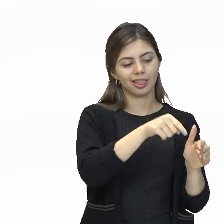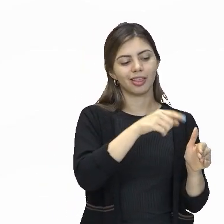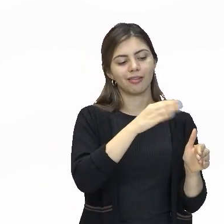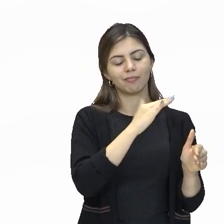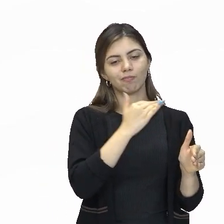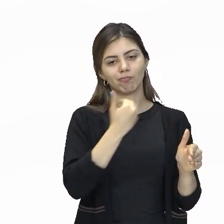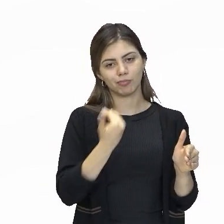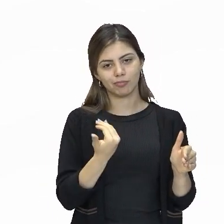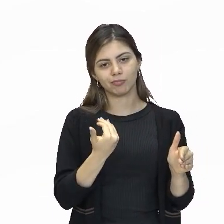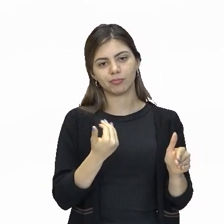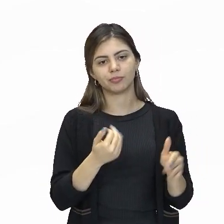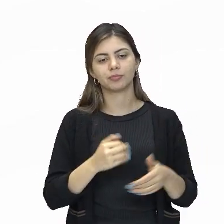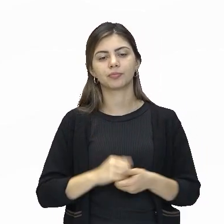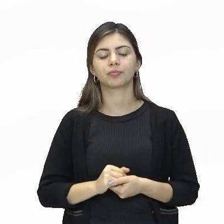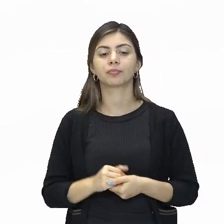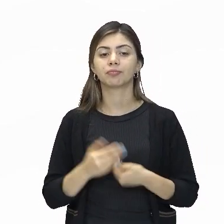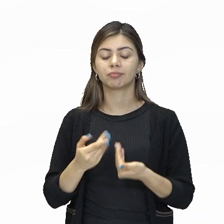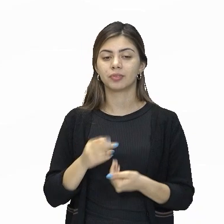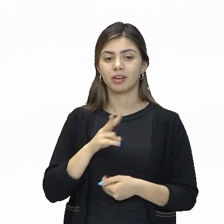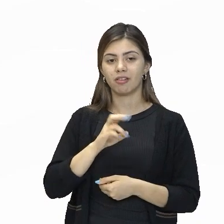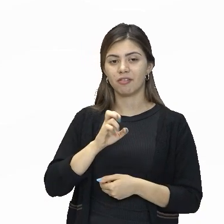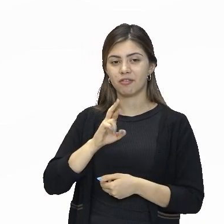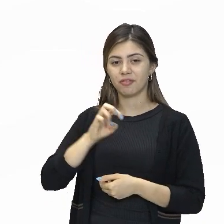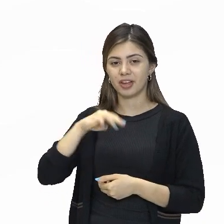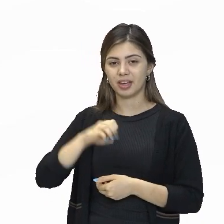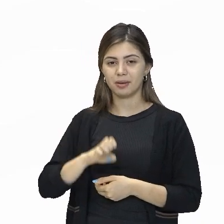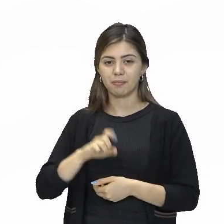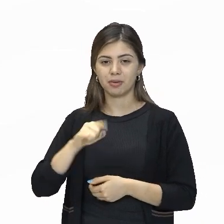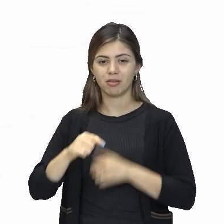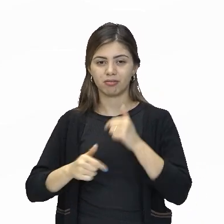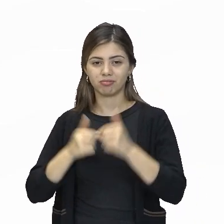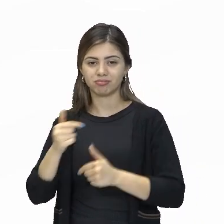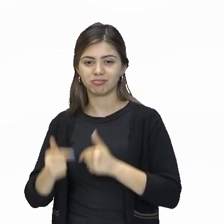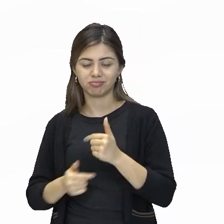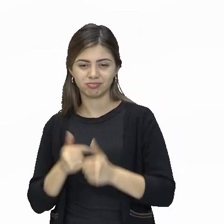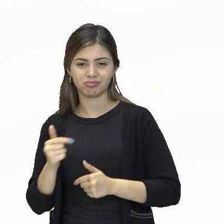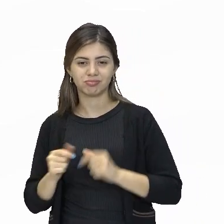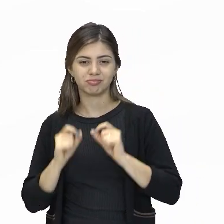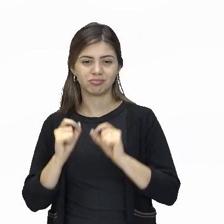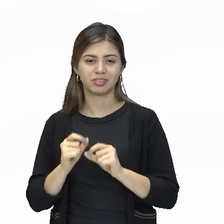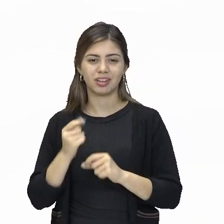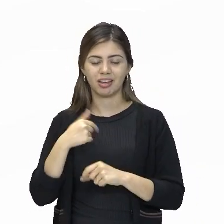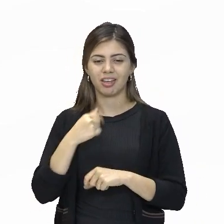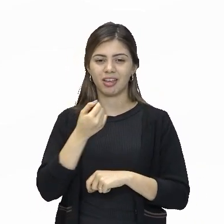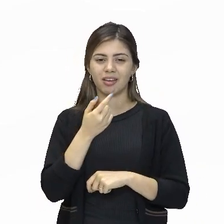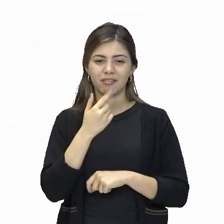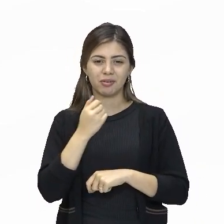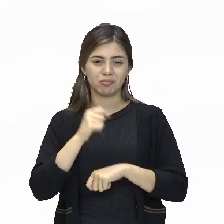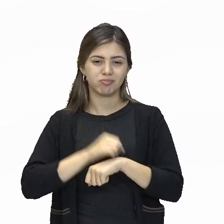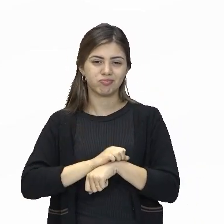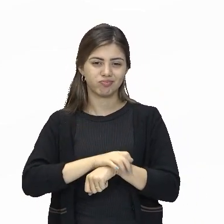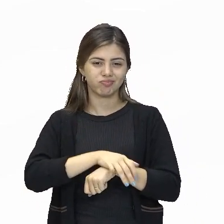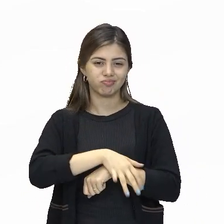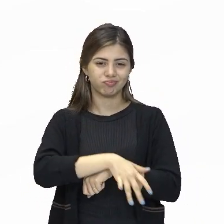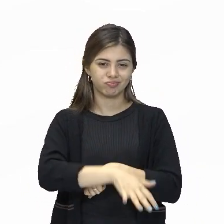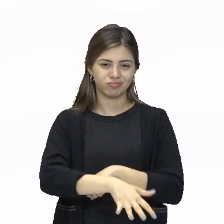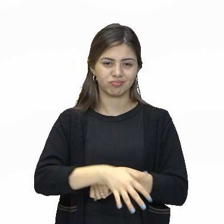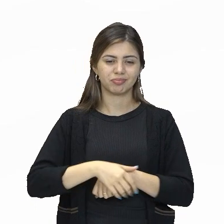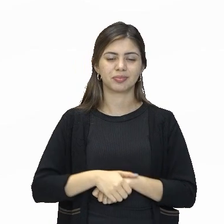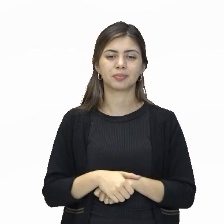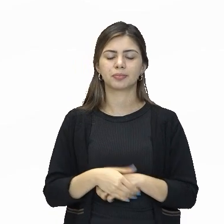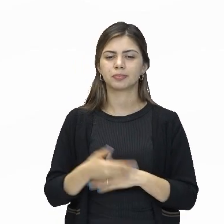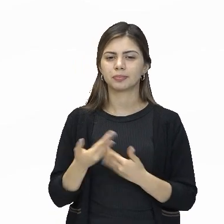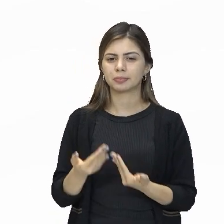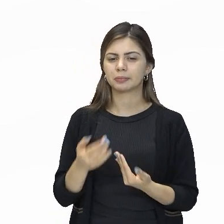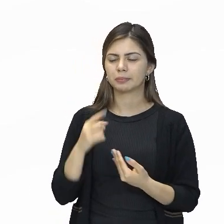vivo. Já o verme, este operário das ruínas, que o sangue podre das carnificinas. Então,